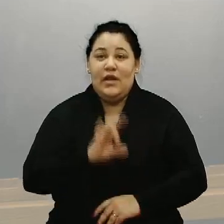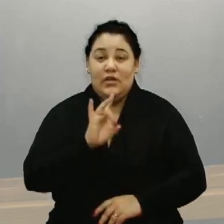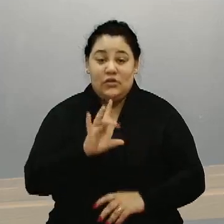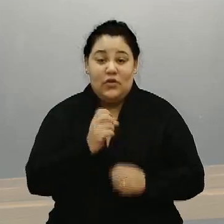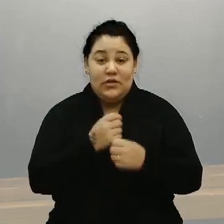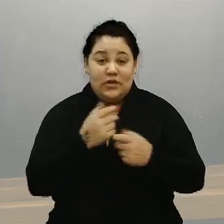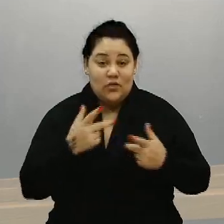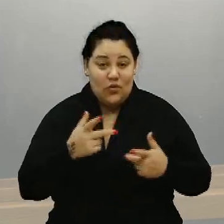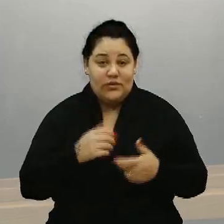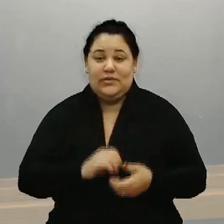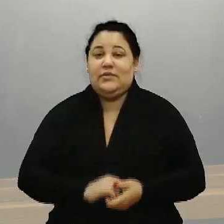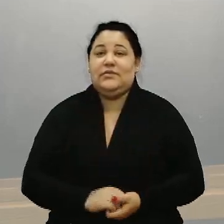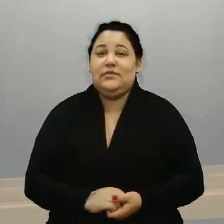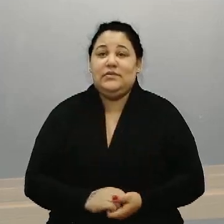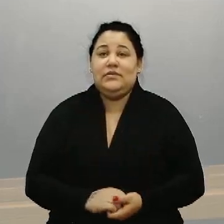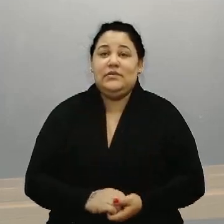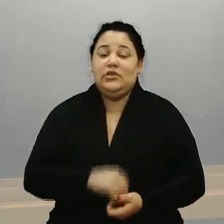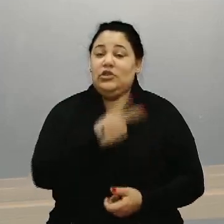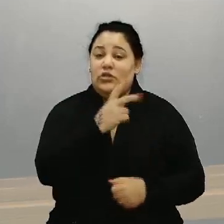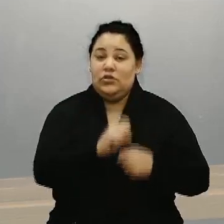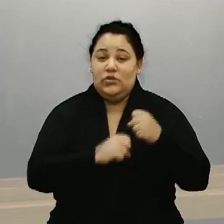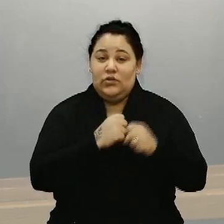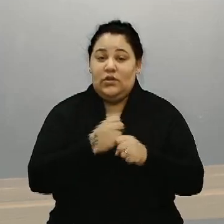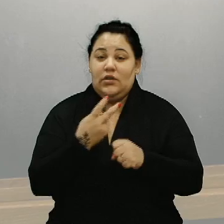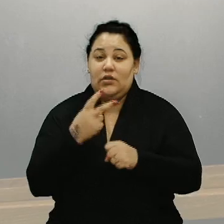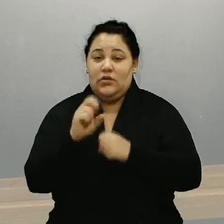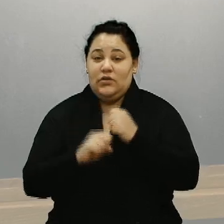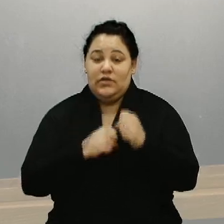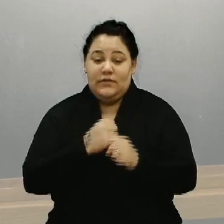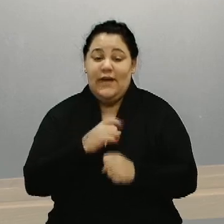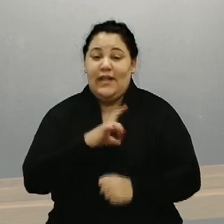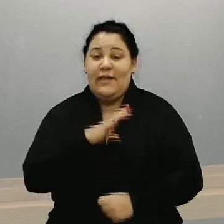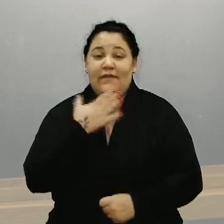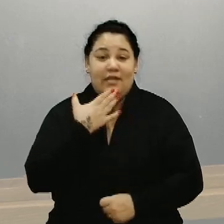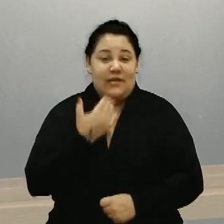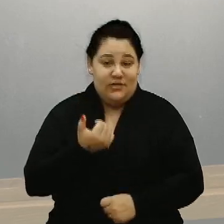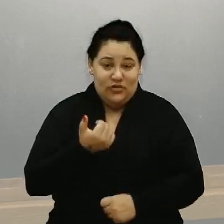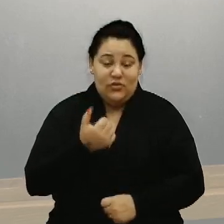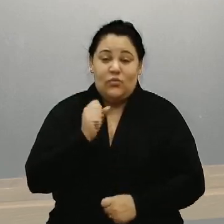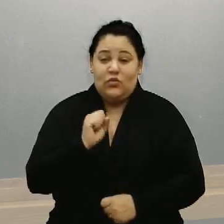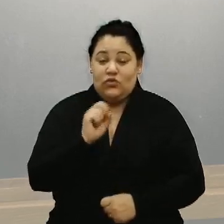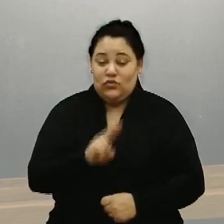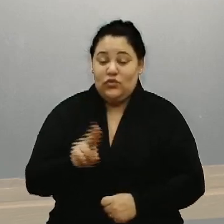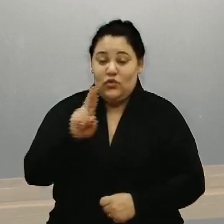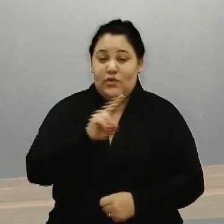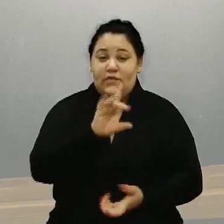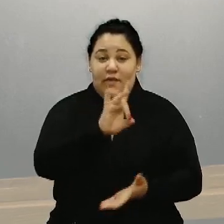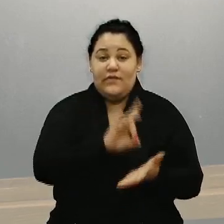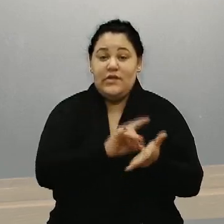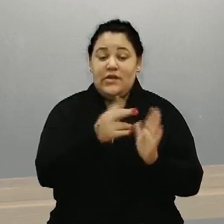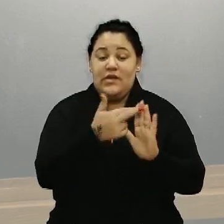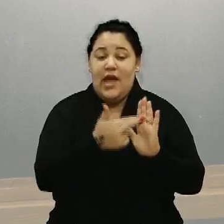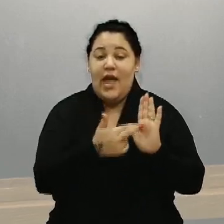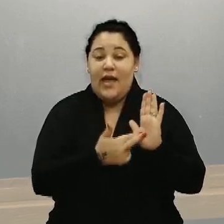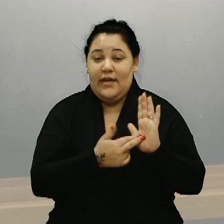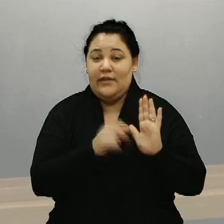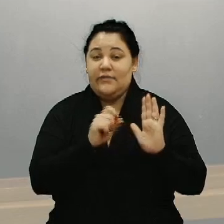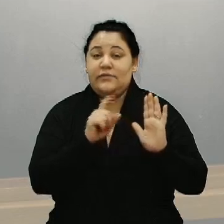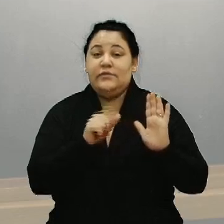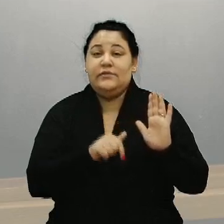isto. De 2 em 2 anos vai ser o benefício e vai regulamentar o que é uma